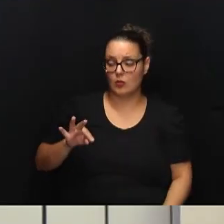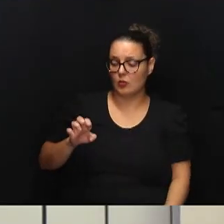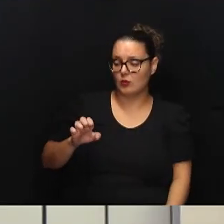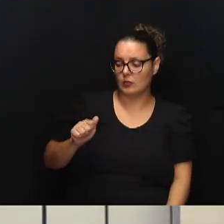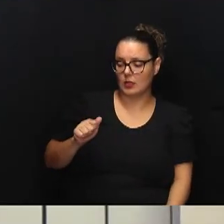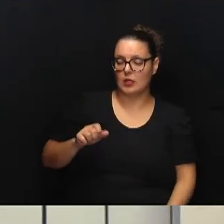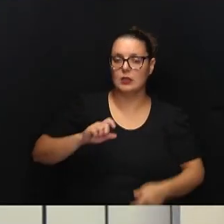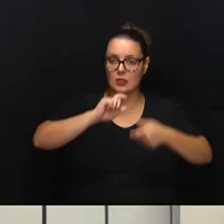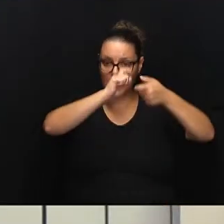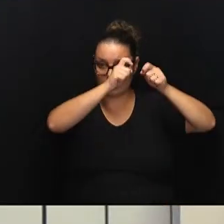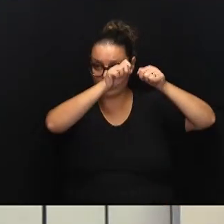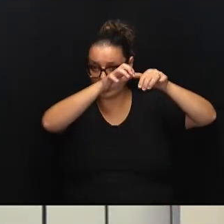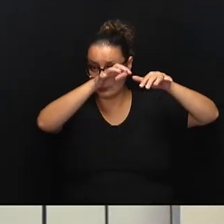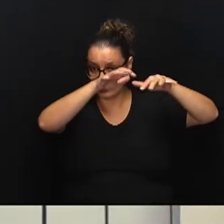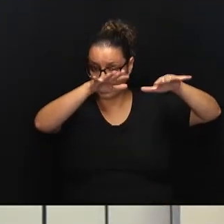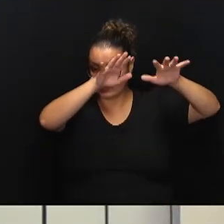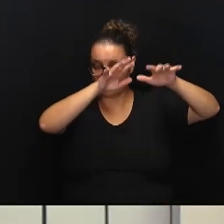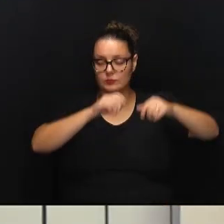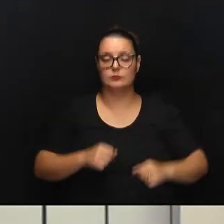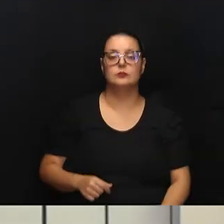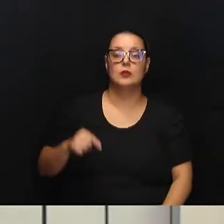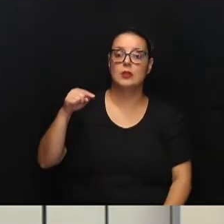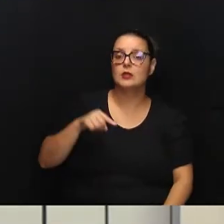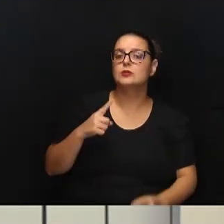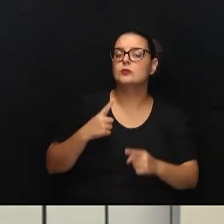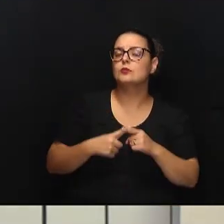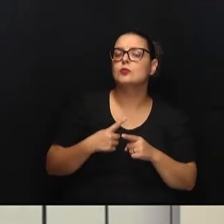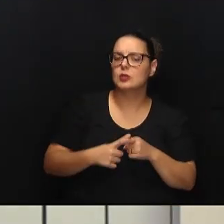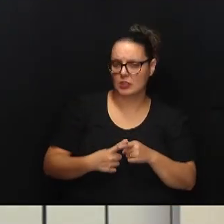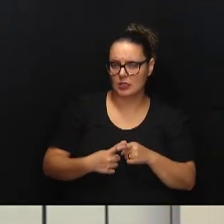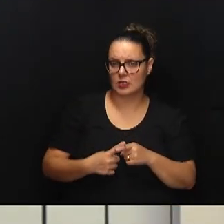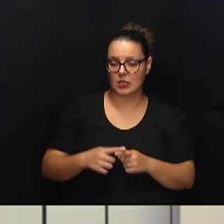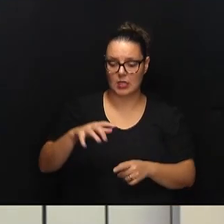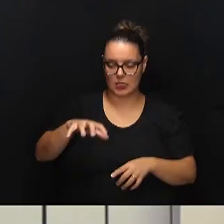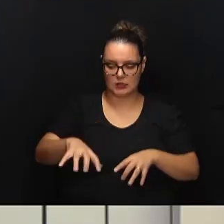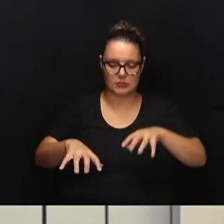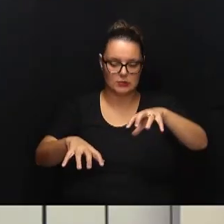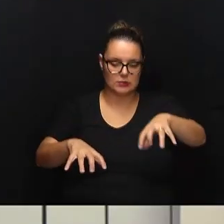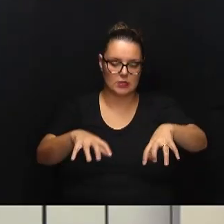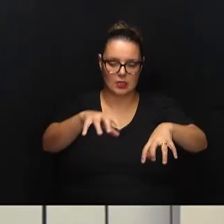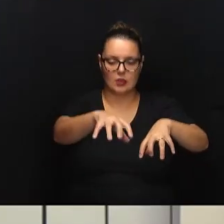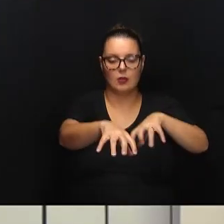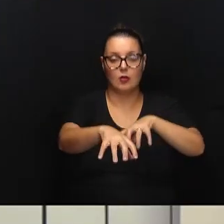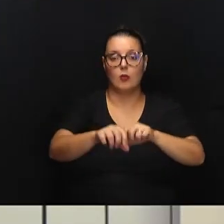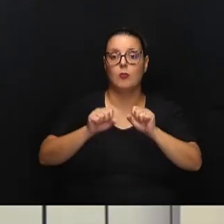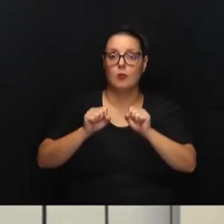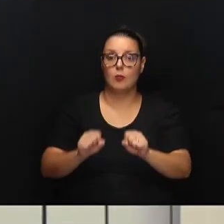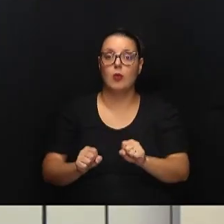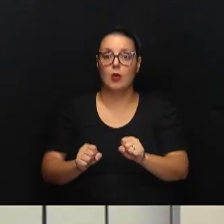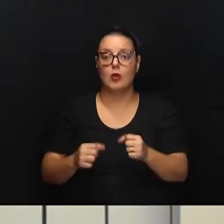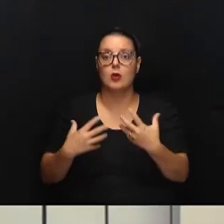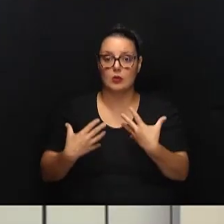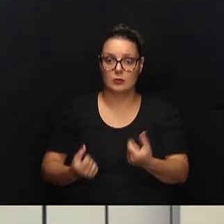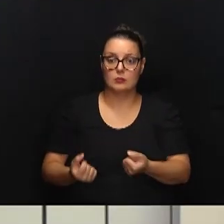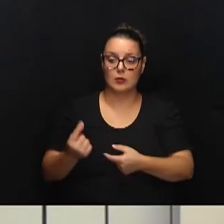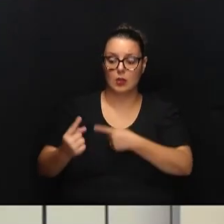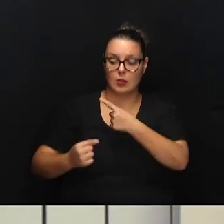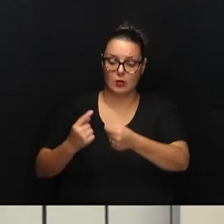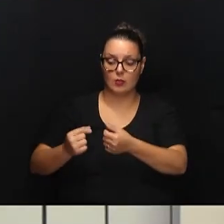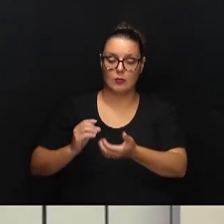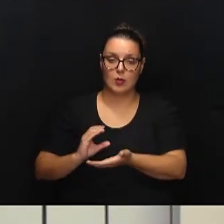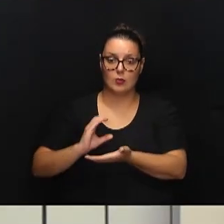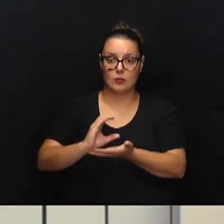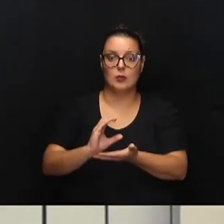transtorno do espectro autista. Isso porque esses centros podem receber um incentivo financeiro,